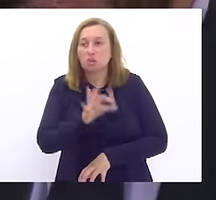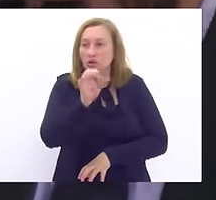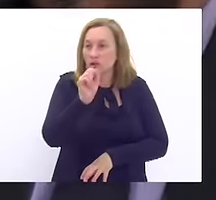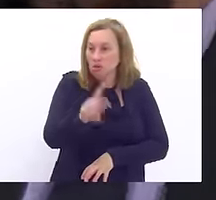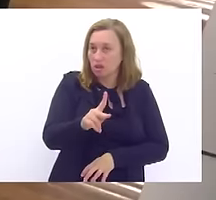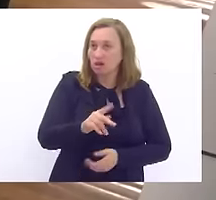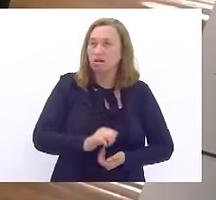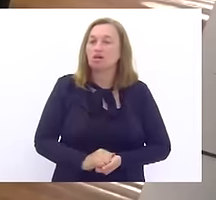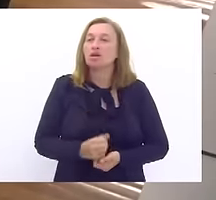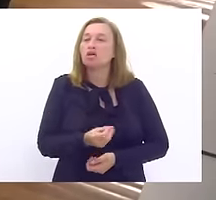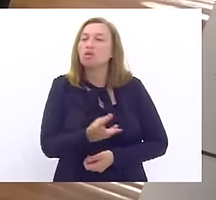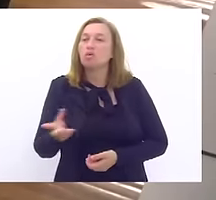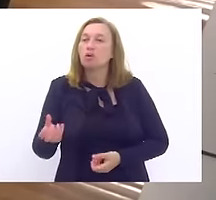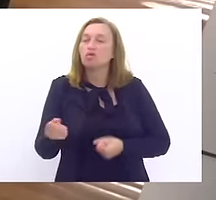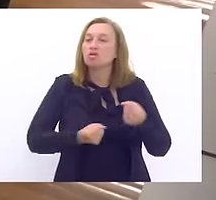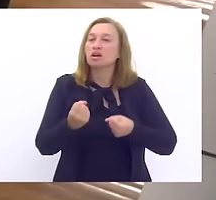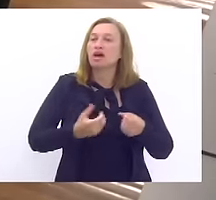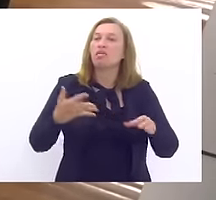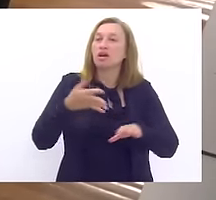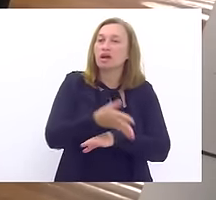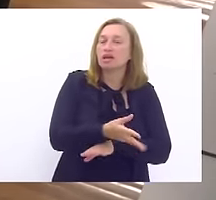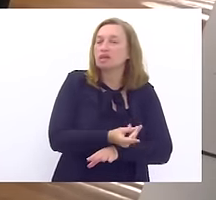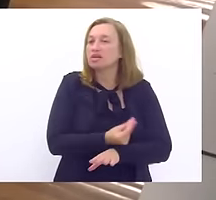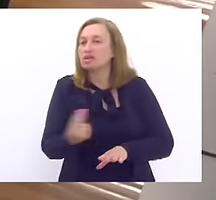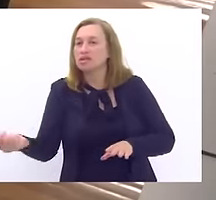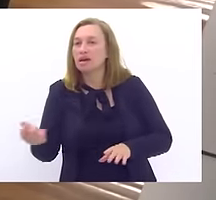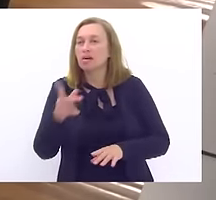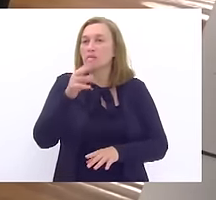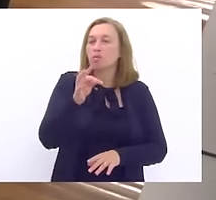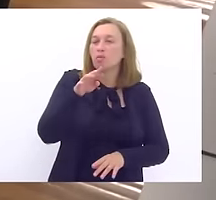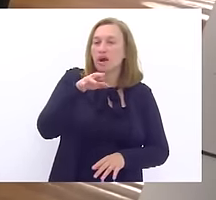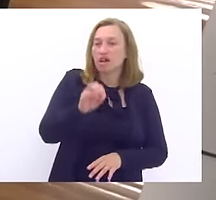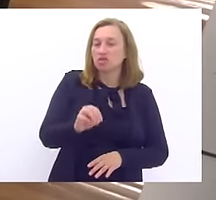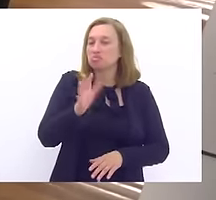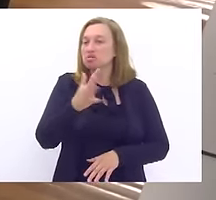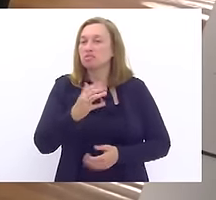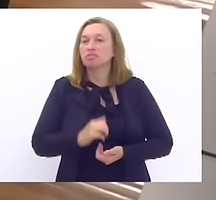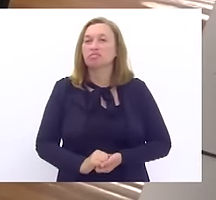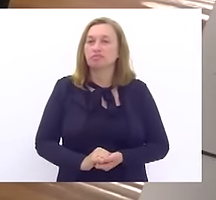quantos carro em média entra e sai por mês dos Pais